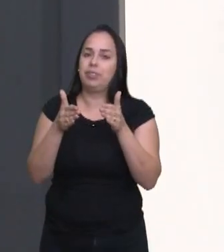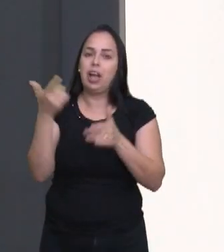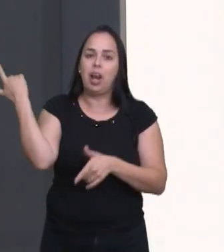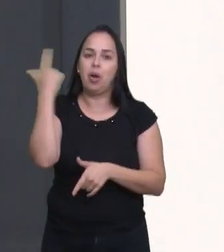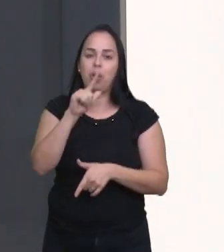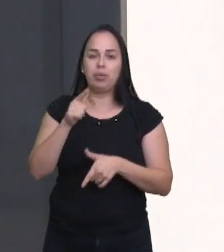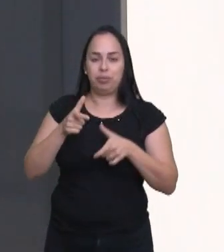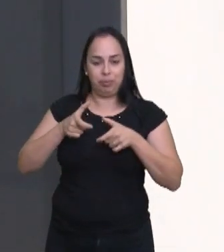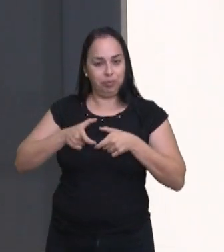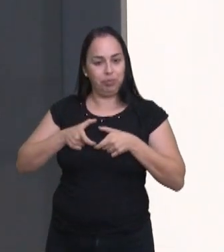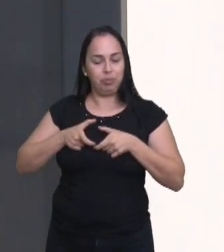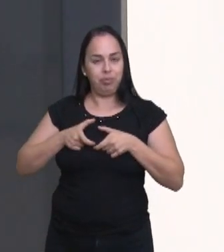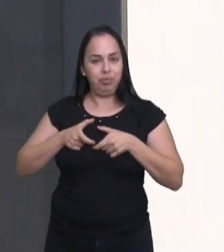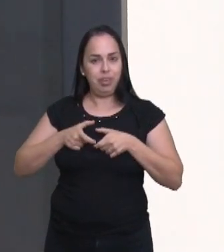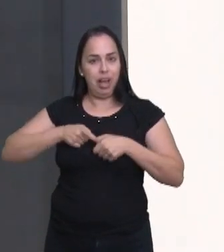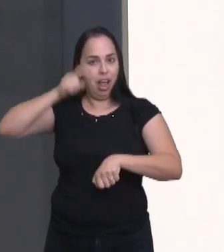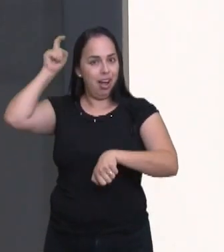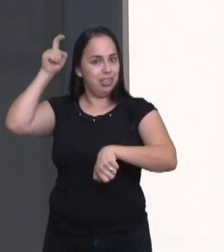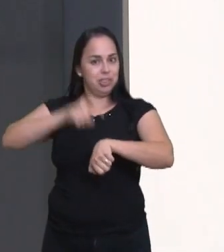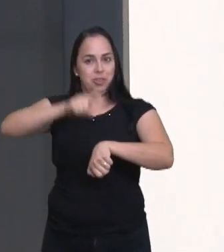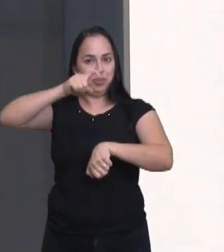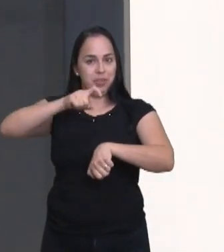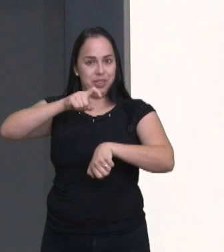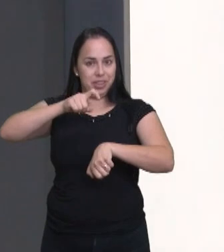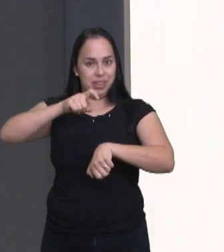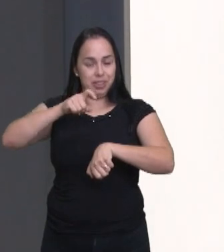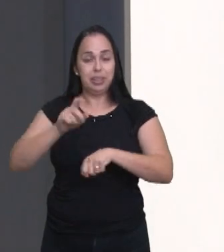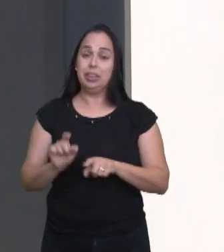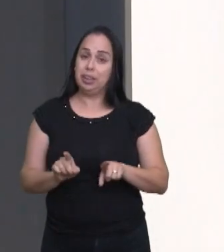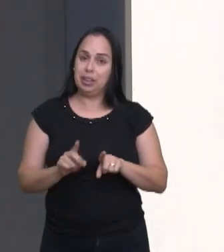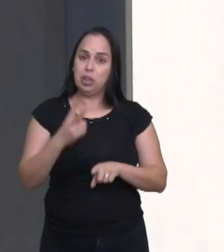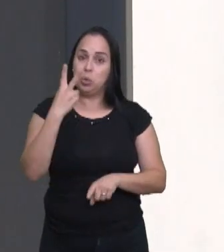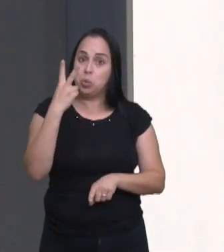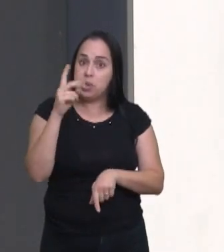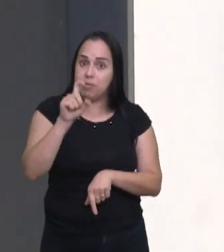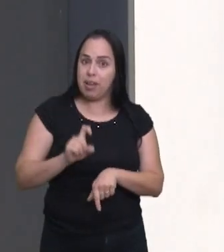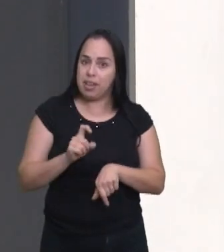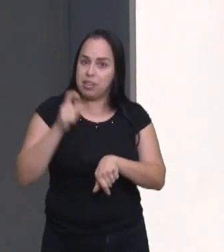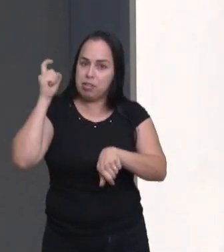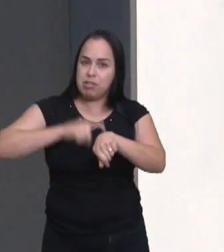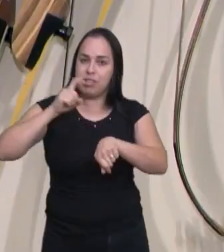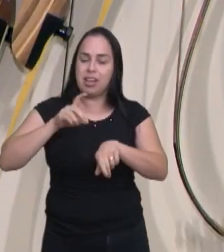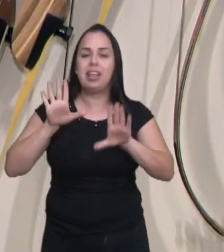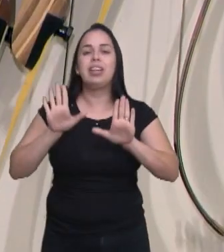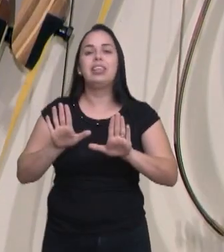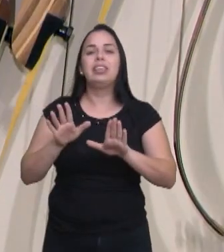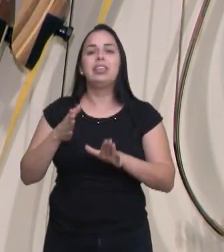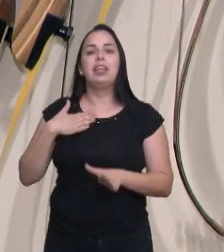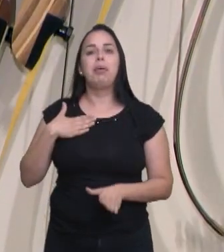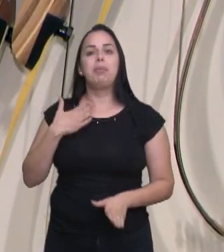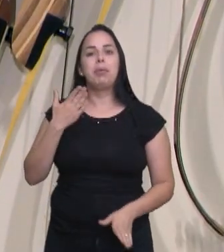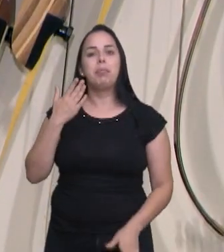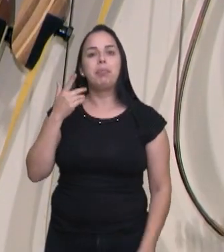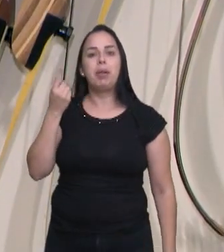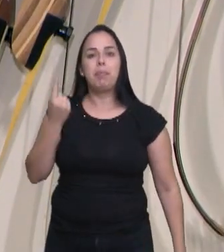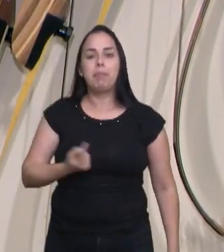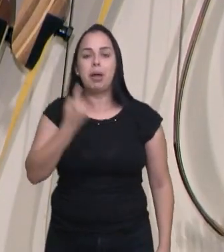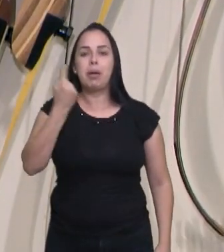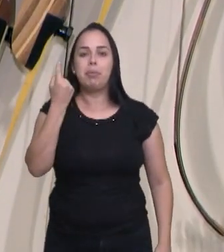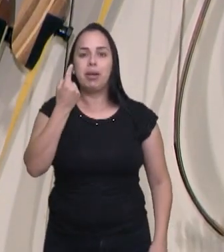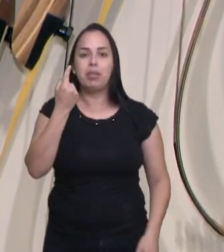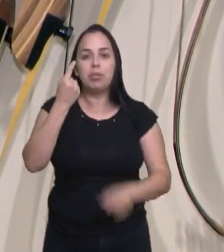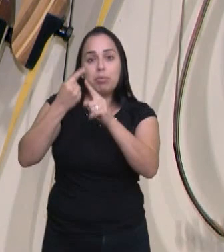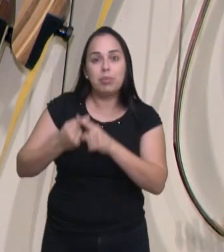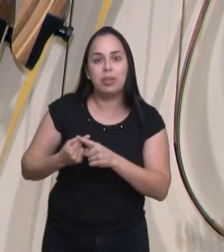rendeu frutos. Ele se tornou recordista brasileiro em sua categoria por 2 vezes. Na primeira prova que eu fiz, eu